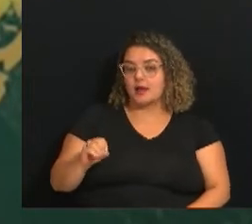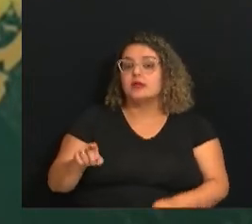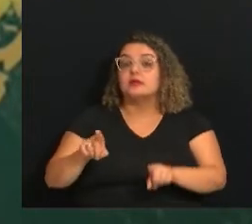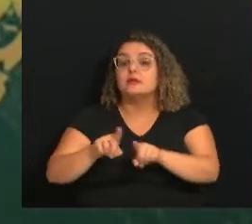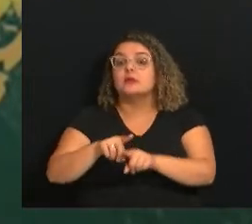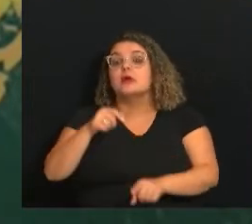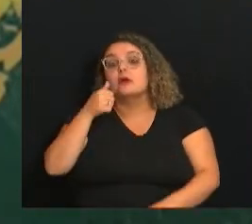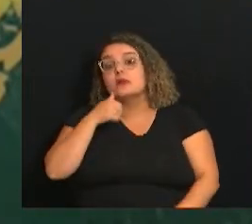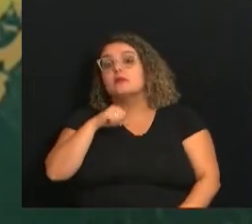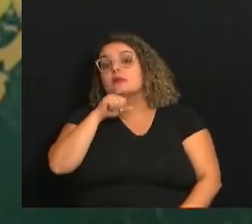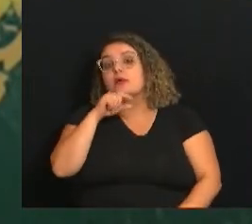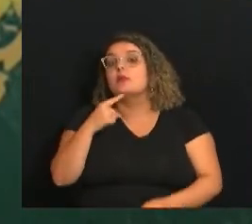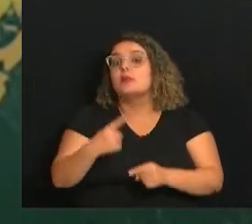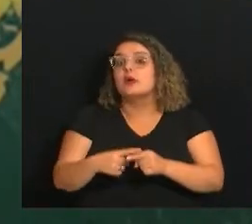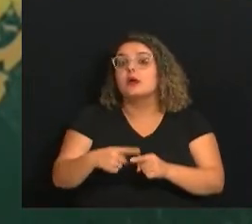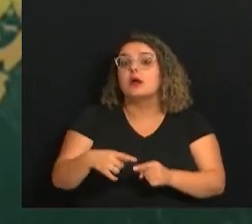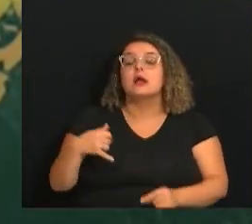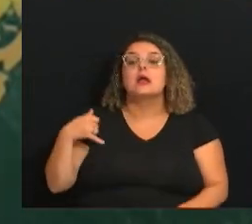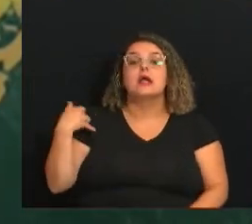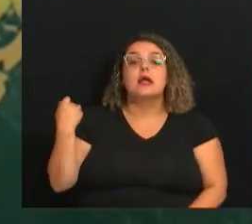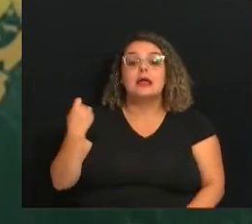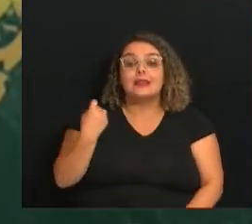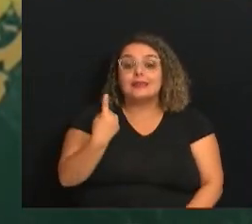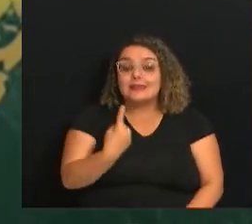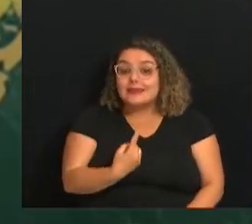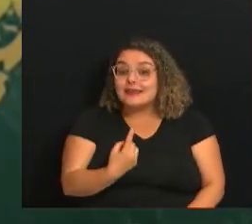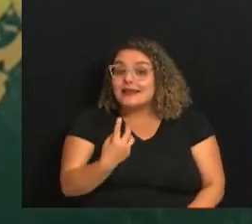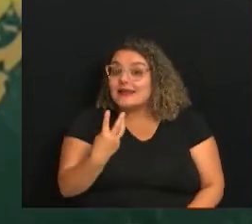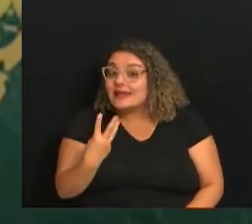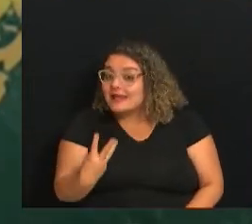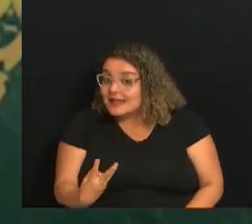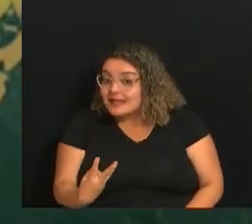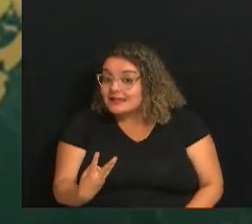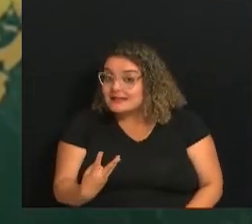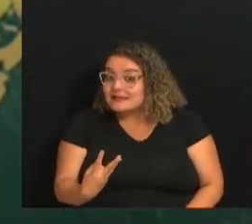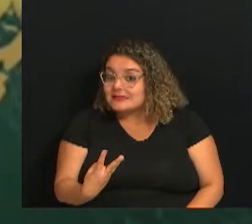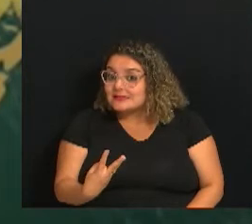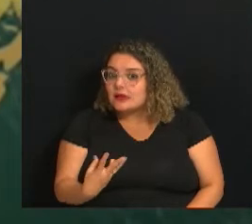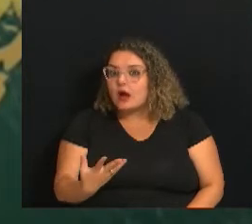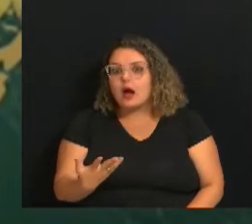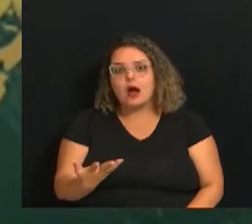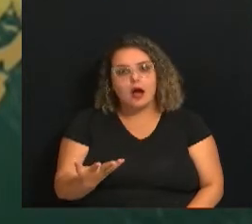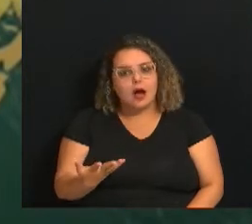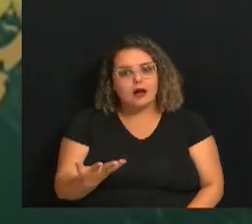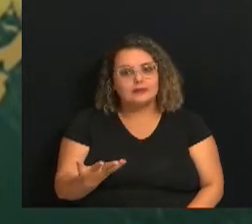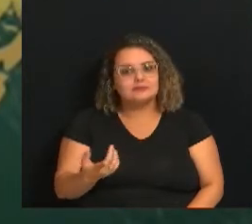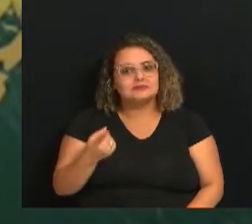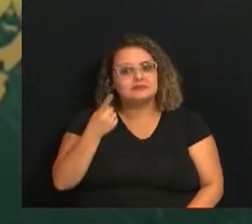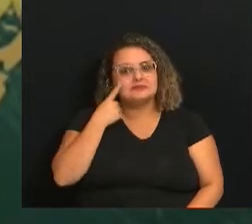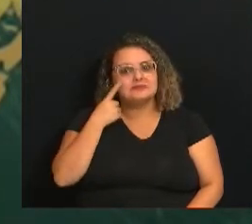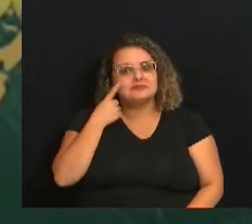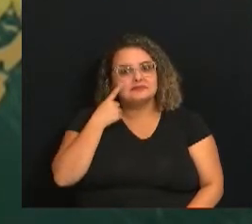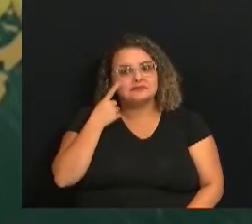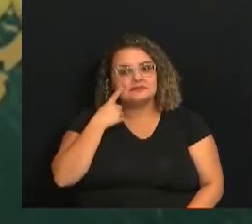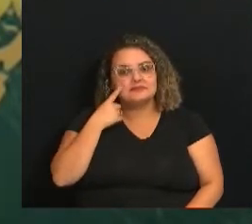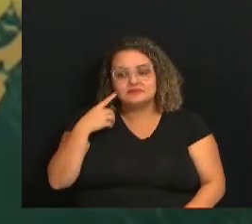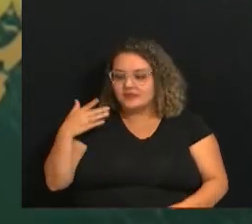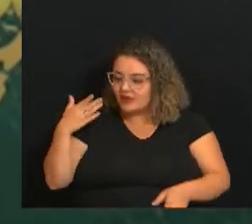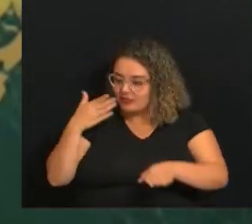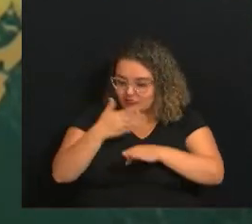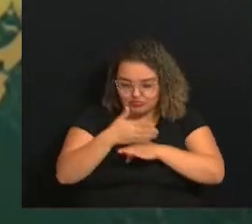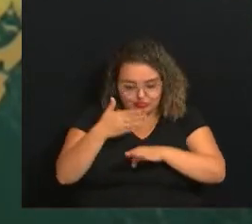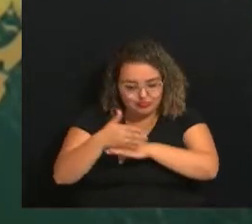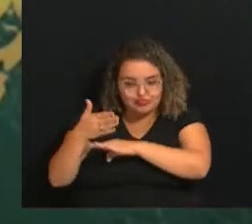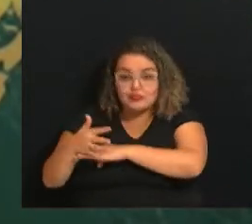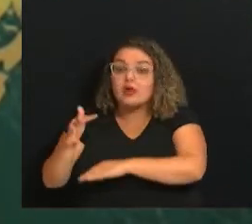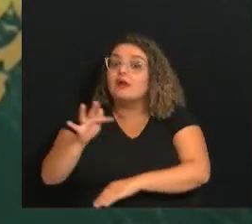o Caio tem apenas 13 anos de idade e olha, já está entrando em tudo quanto é faculdade que